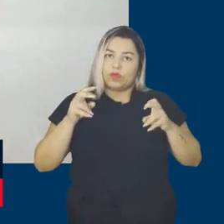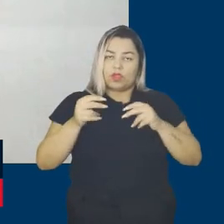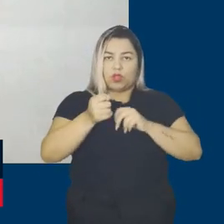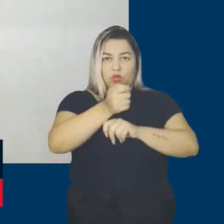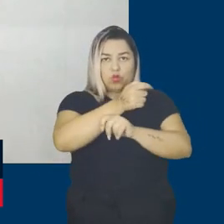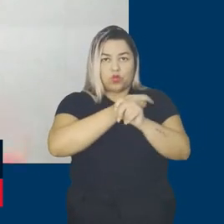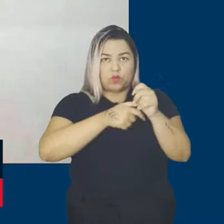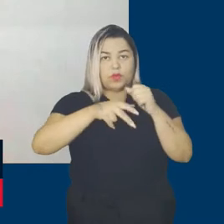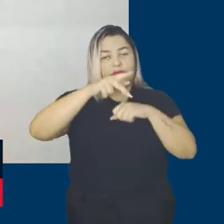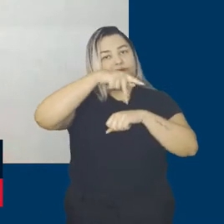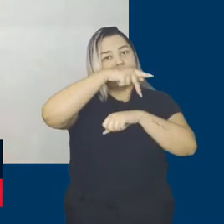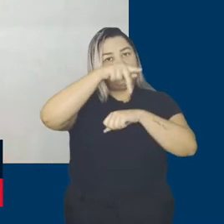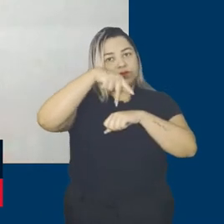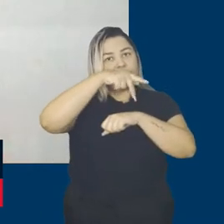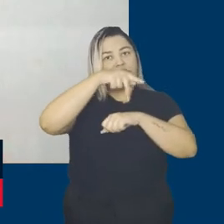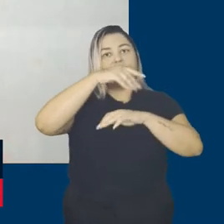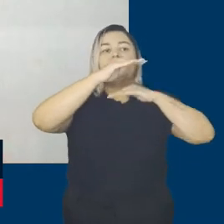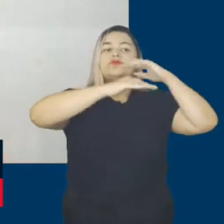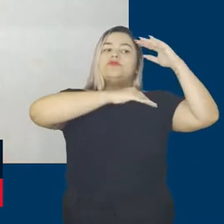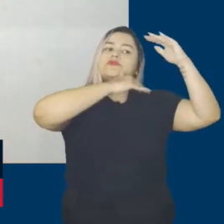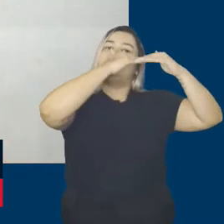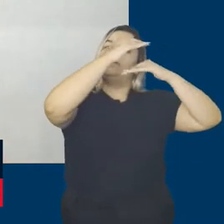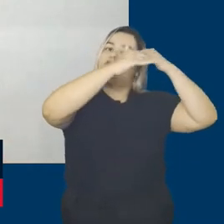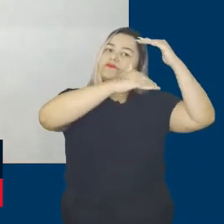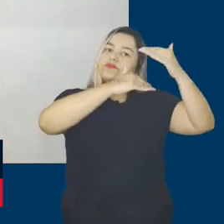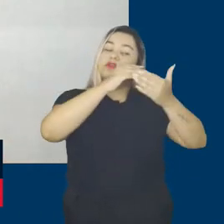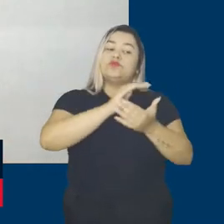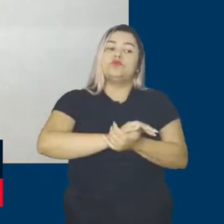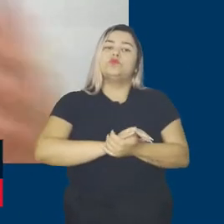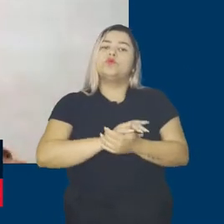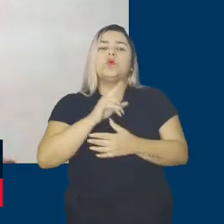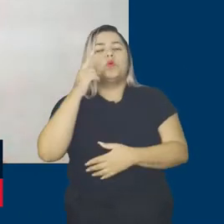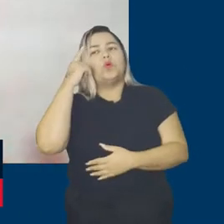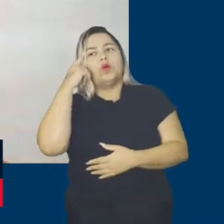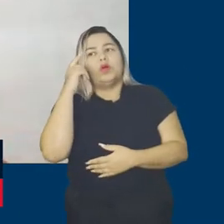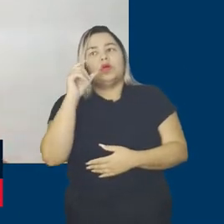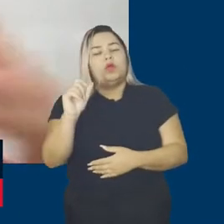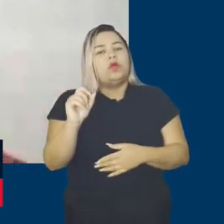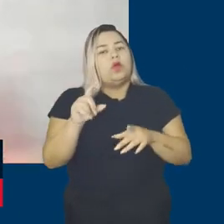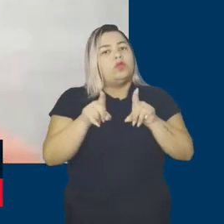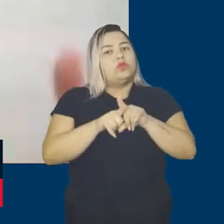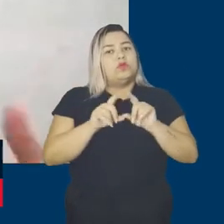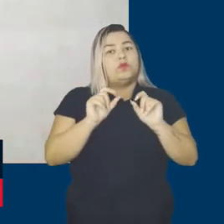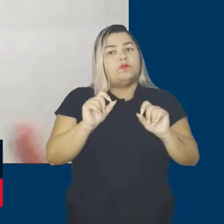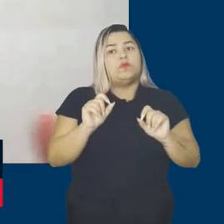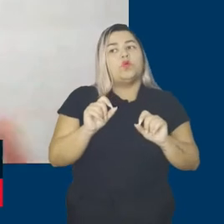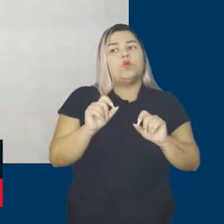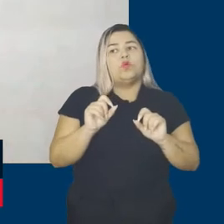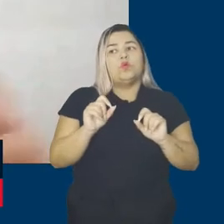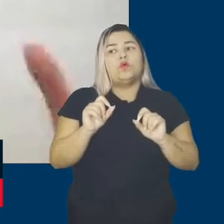no país, sobre os rumos do desenvolvimento, com grandes pensadores, com debate aberto, com múltiplas